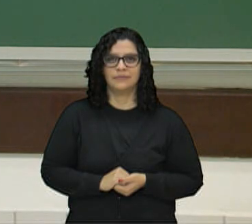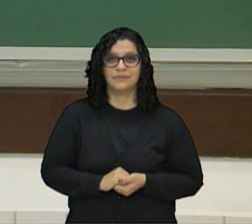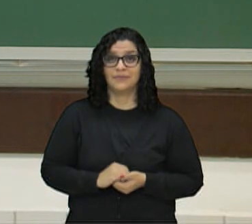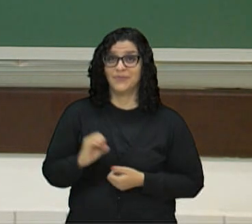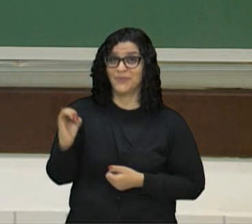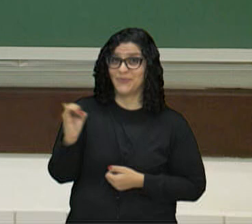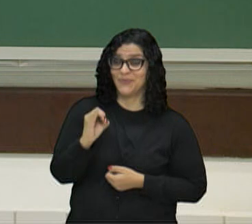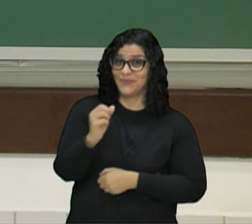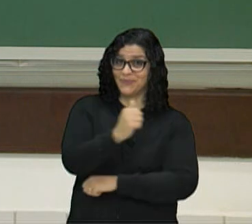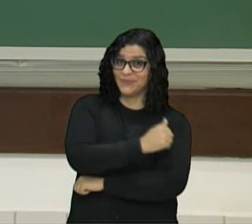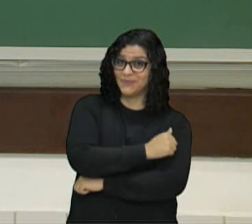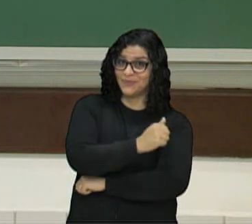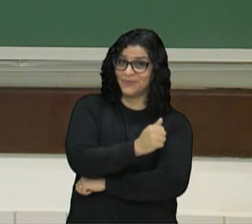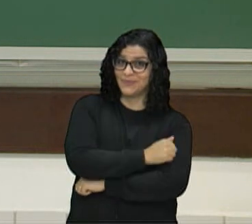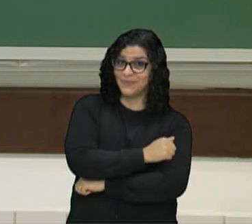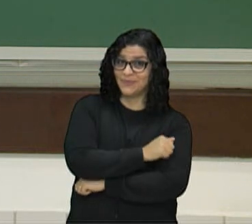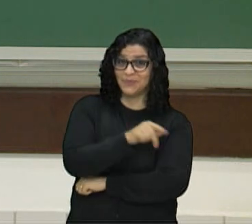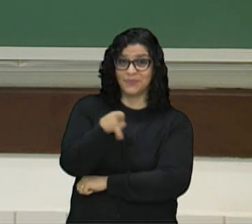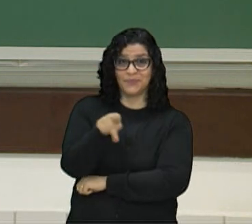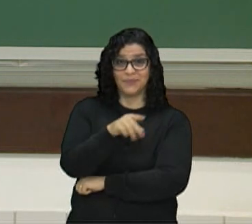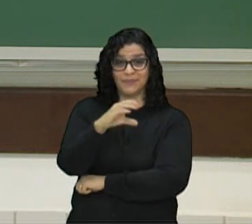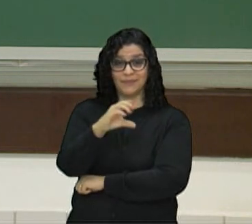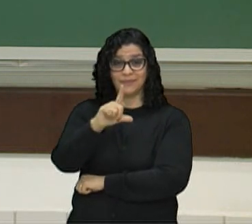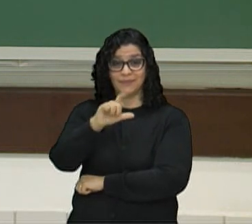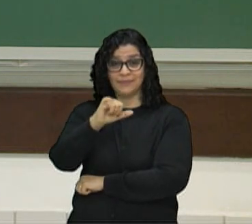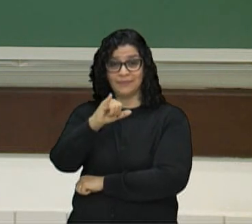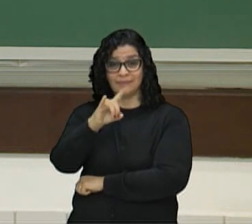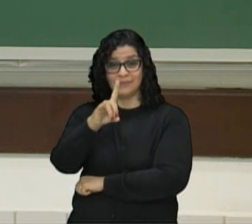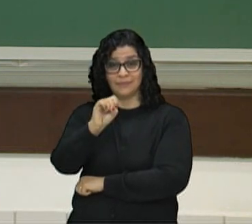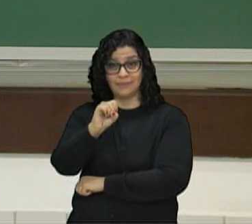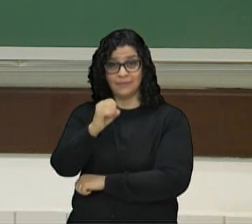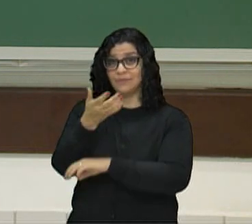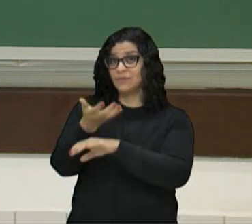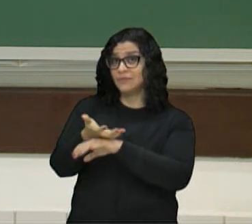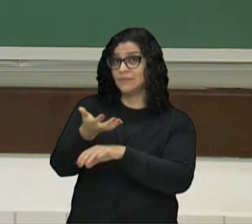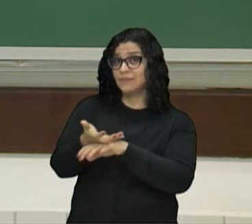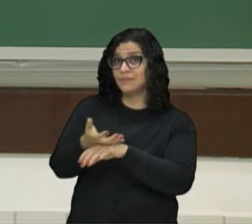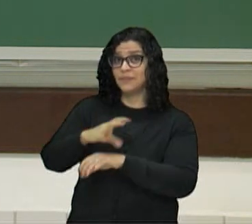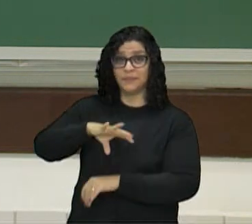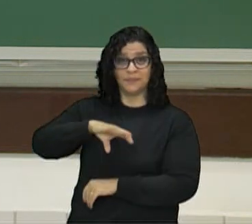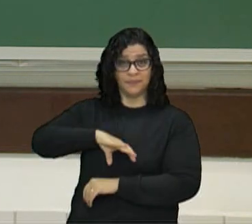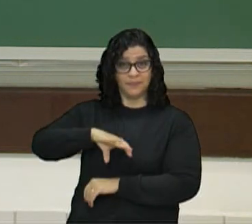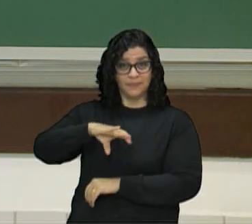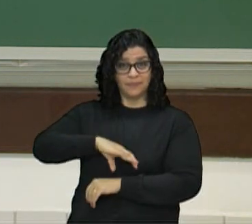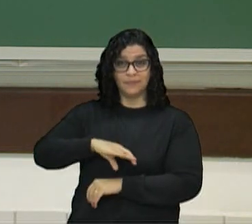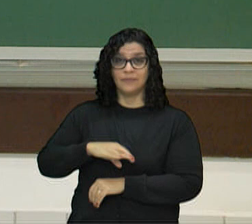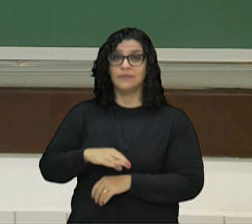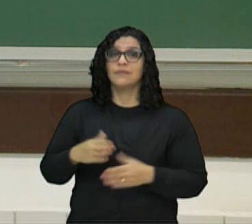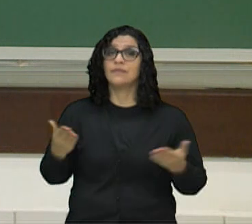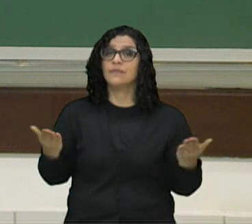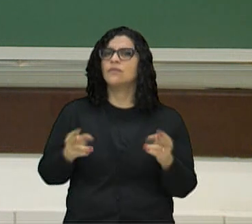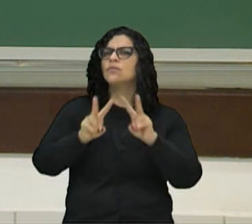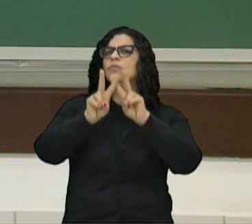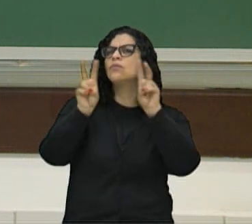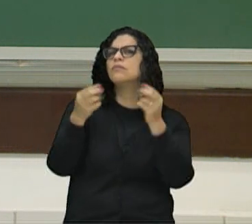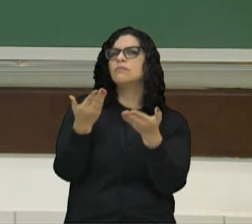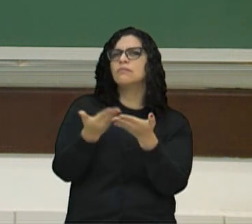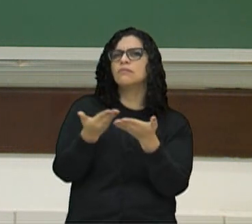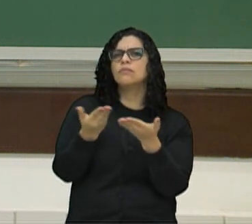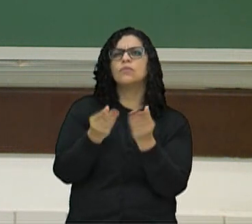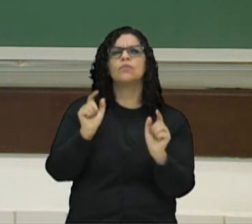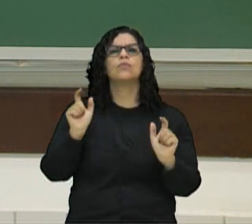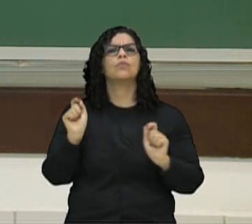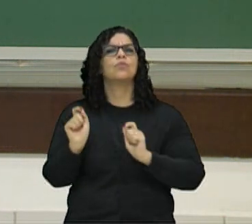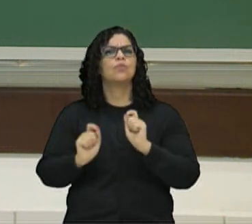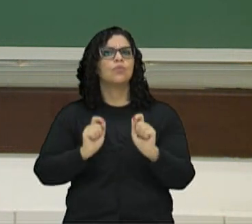Olá, estudantes, professora Cleide, língua portuguesa. A temática da nossa aula